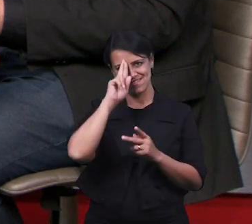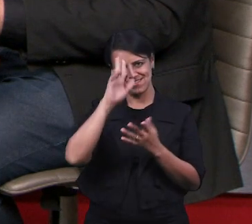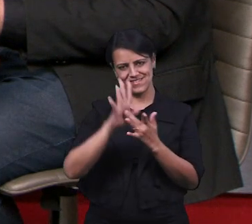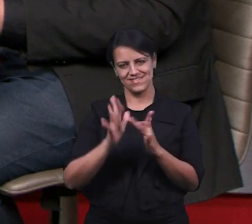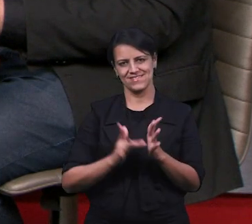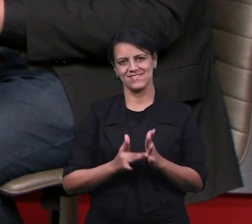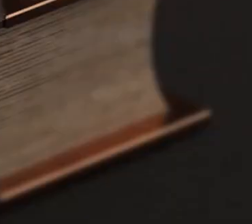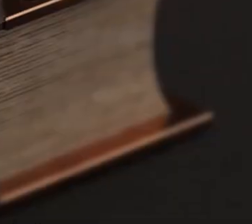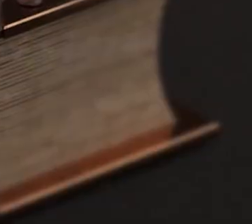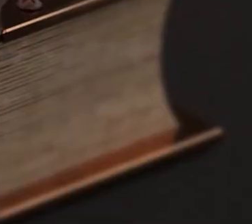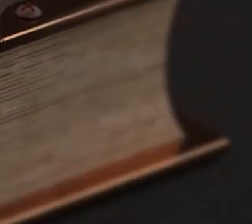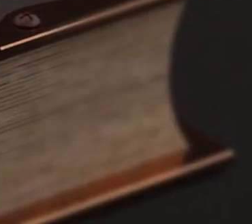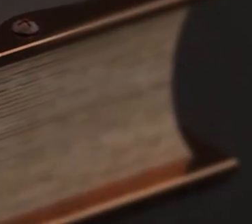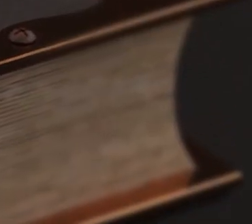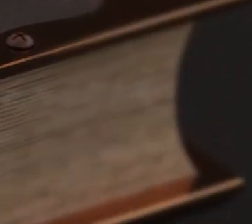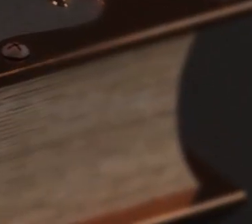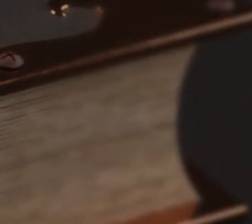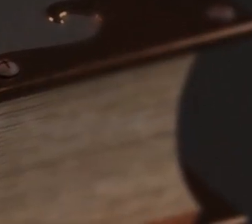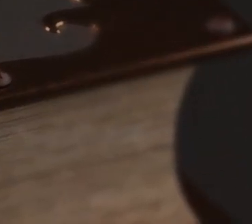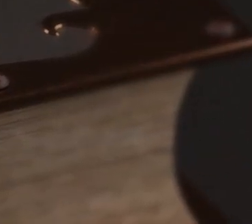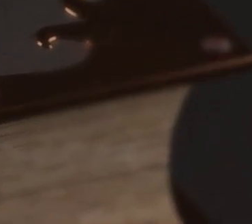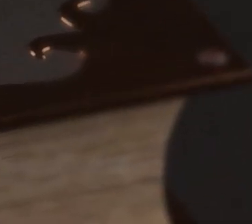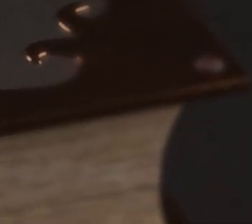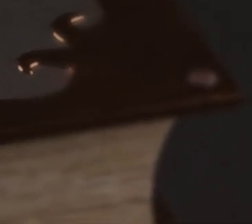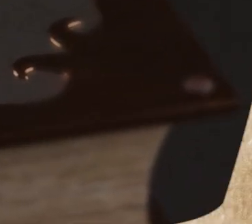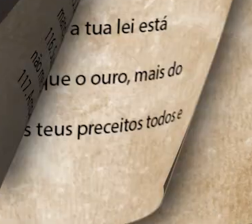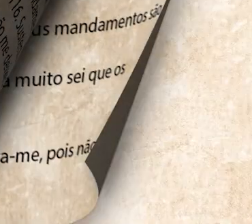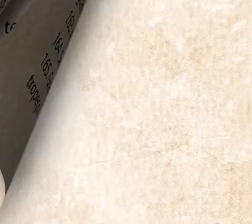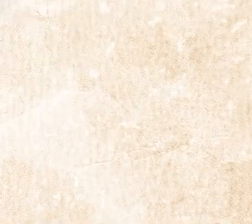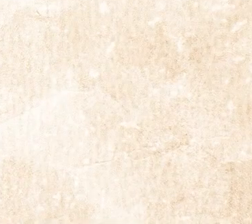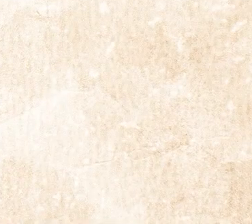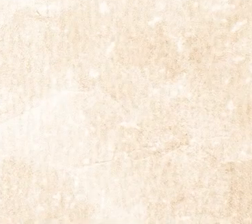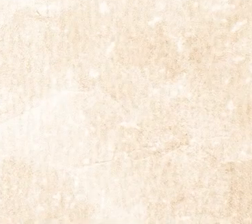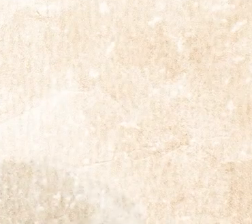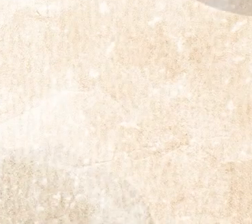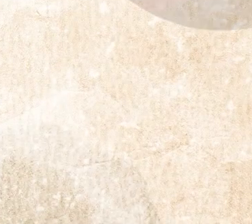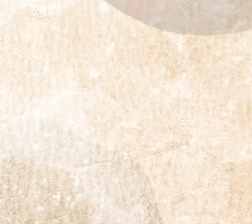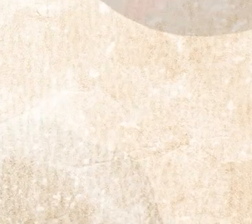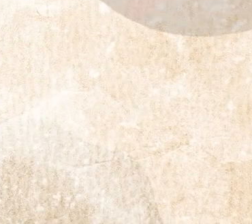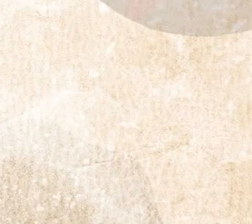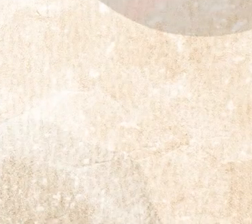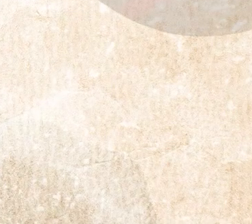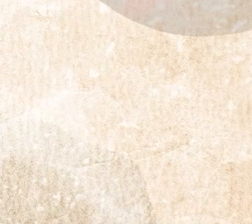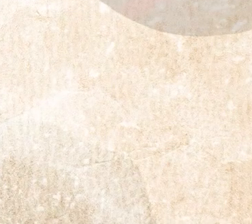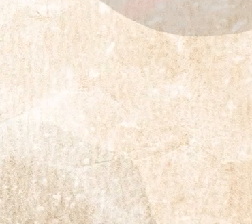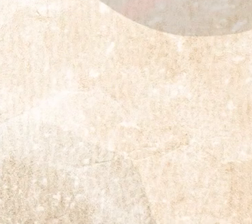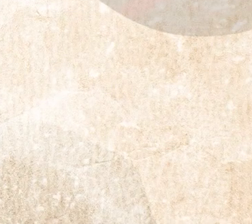Jesus.